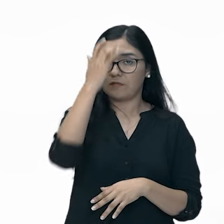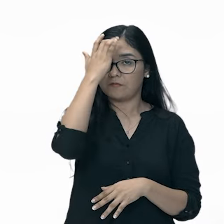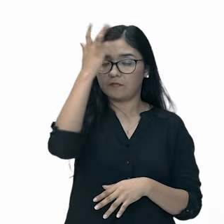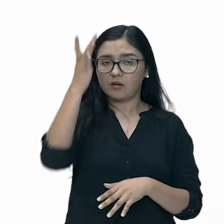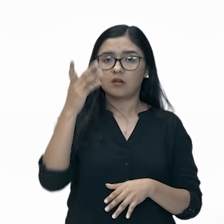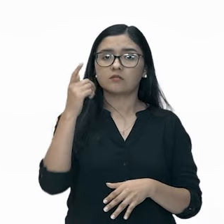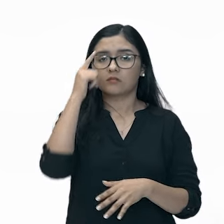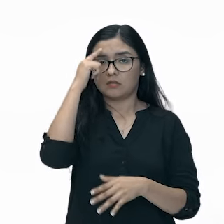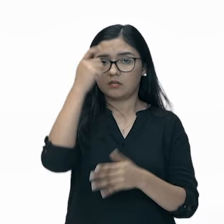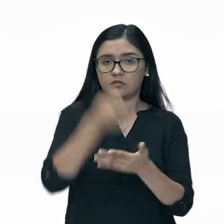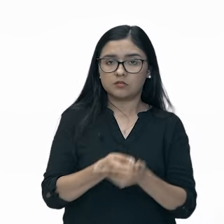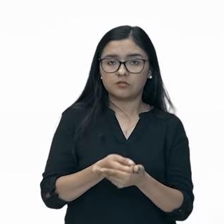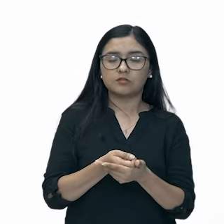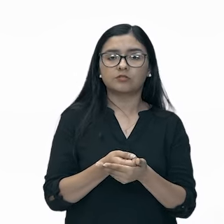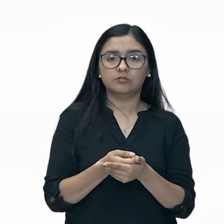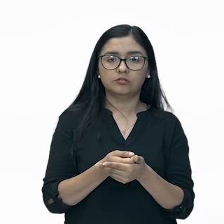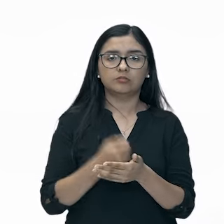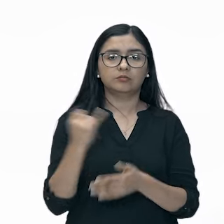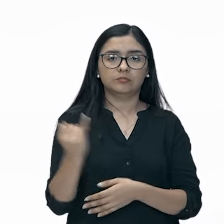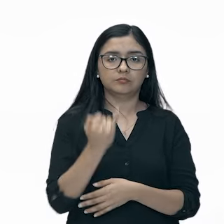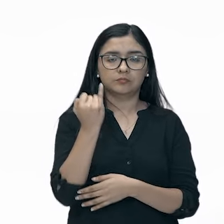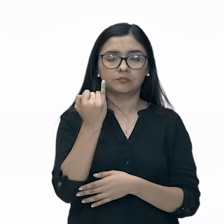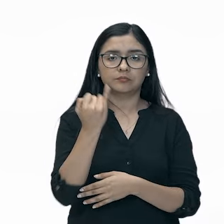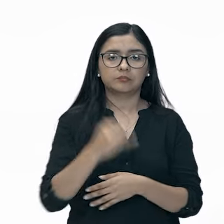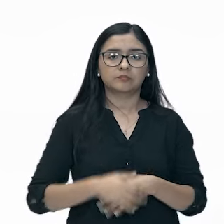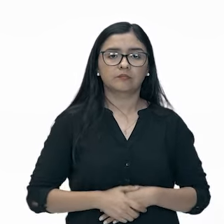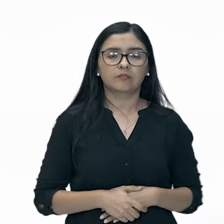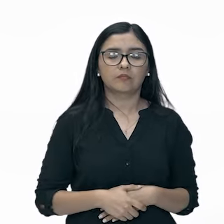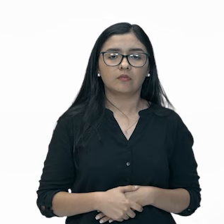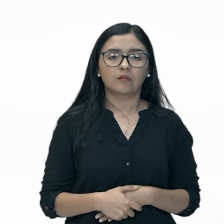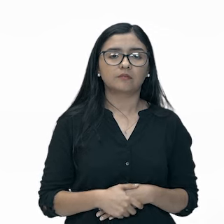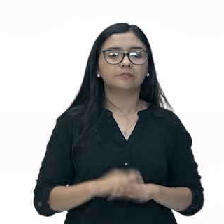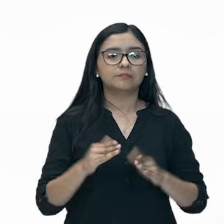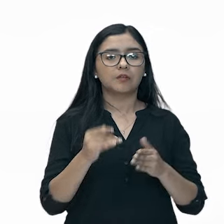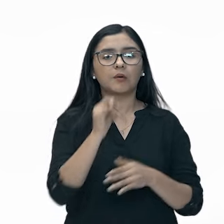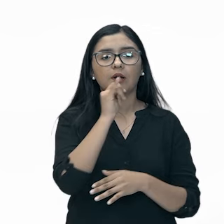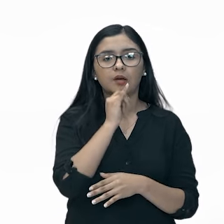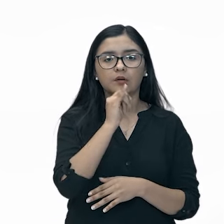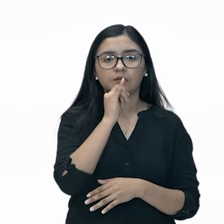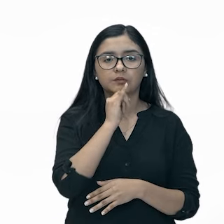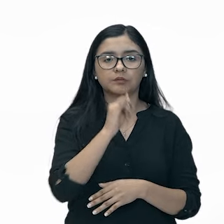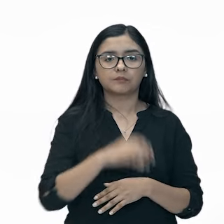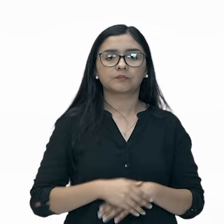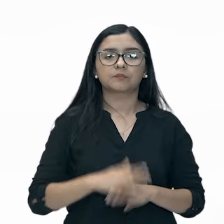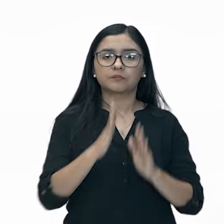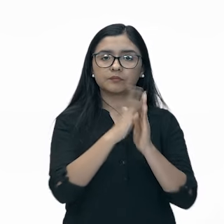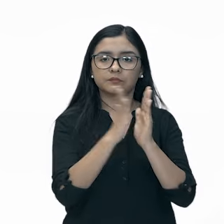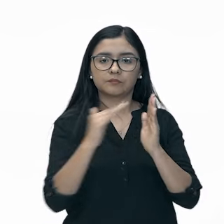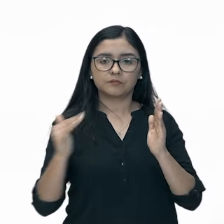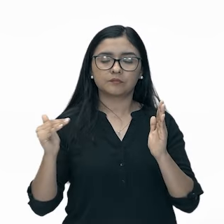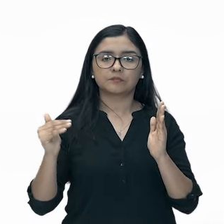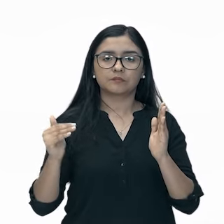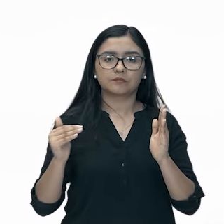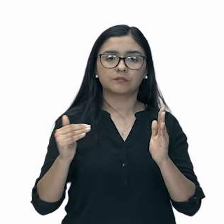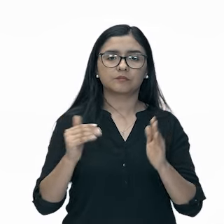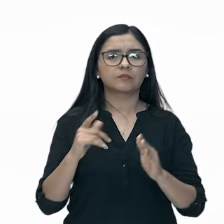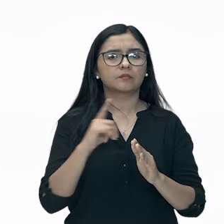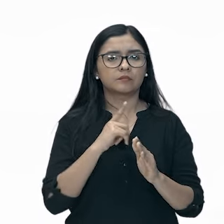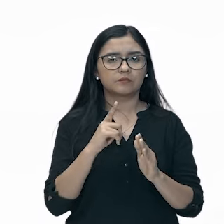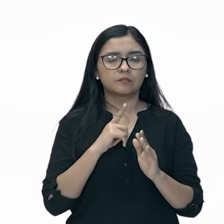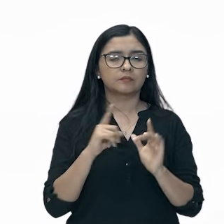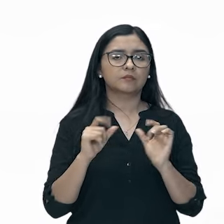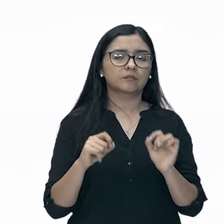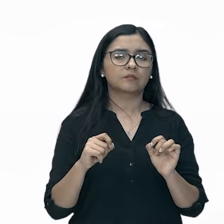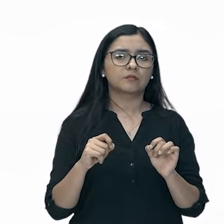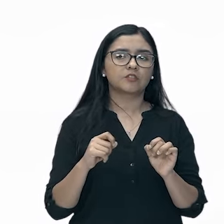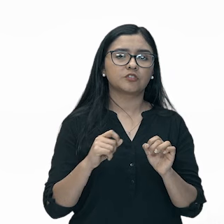tomar as decisões necessárias Então esse é um exemplo de estilização a gente faz muito isso também